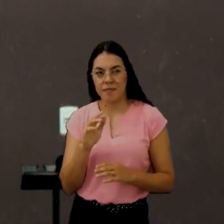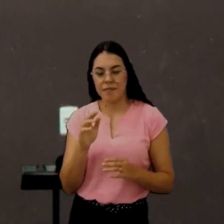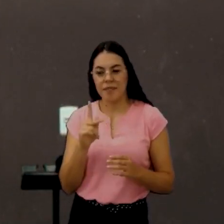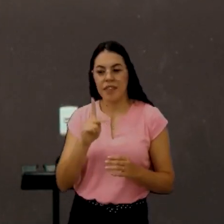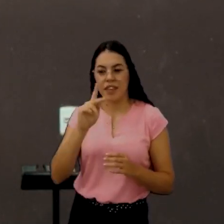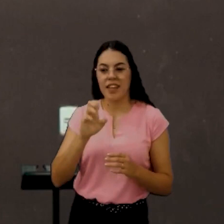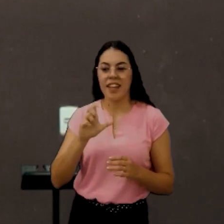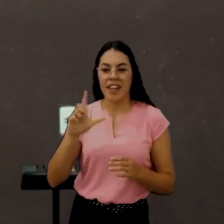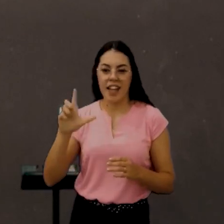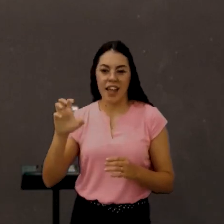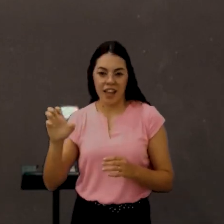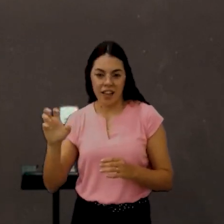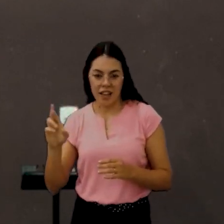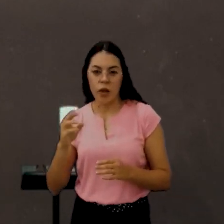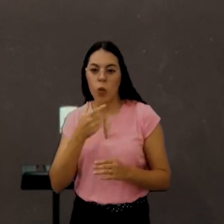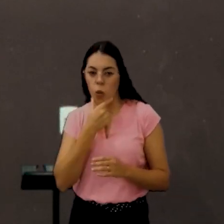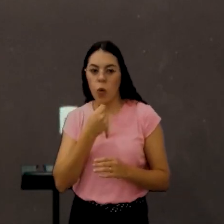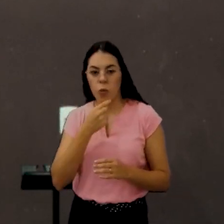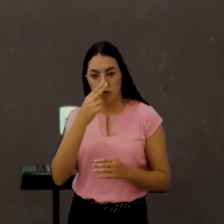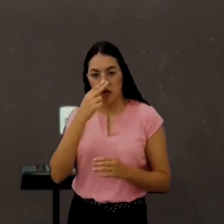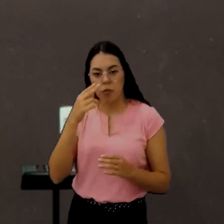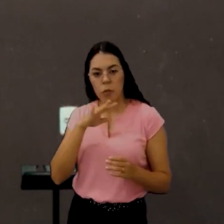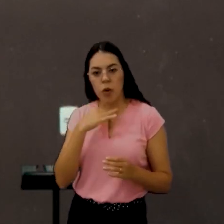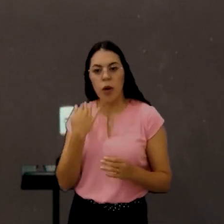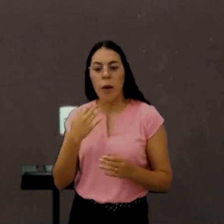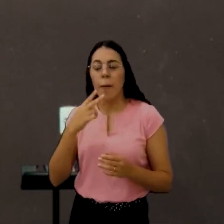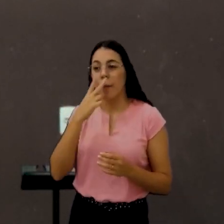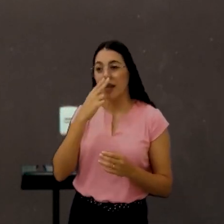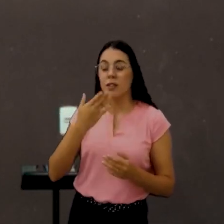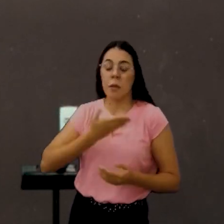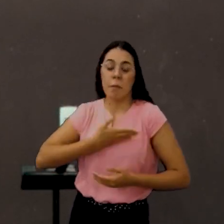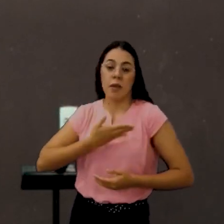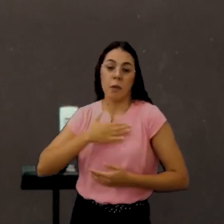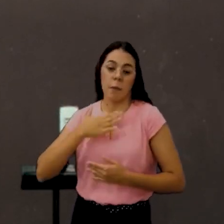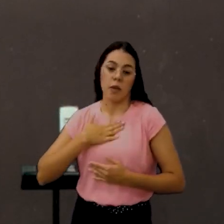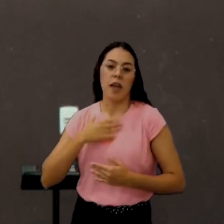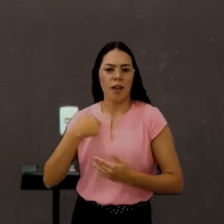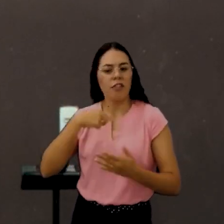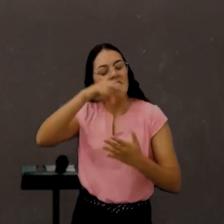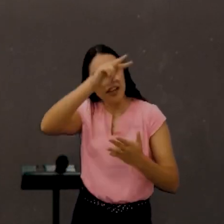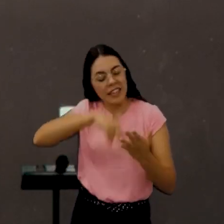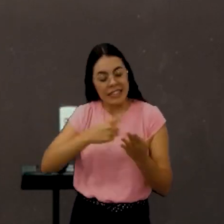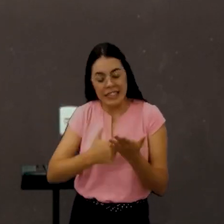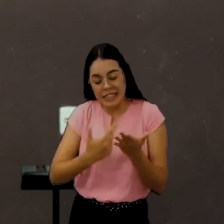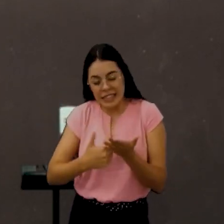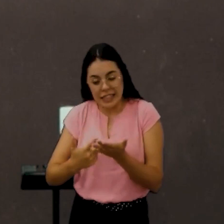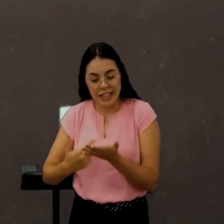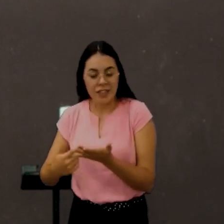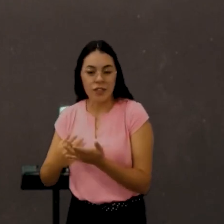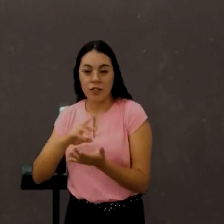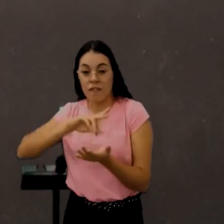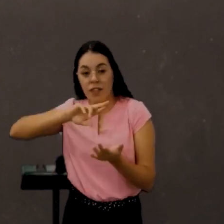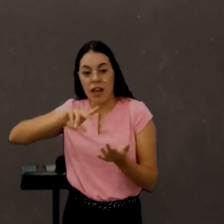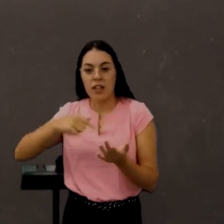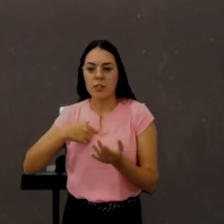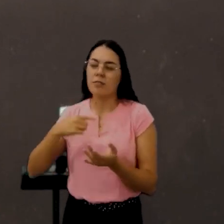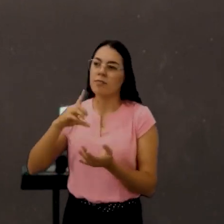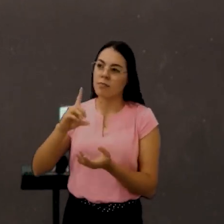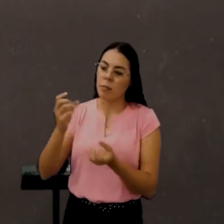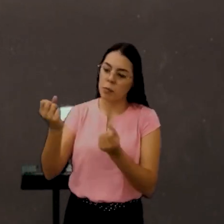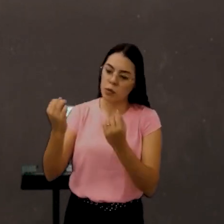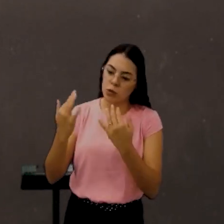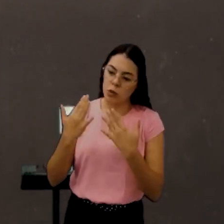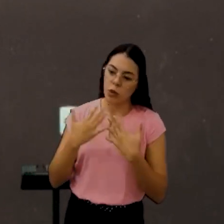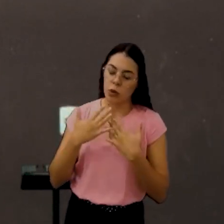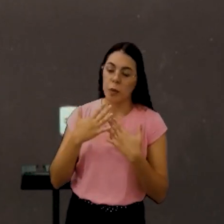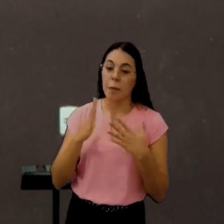casa, eu digo, rapaz, eu sinto como se tivesse morrido um amigo meu. Eu li tantos livros dele e fui tão abençoado pela vida e pelo pensamento dele que ele